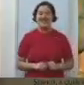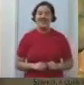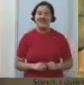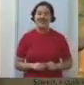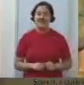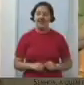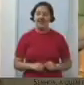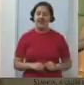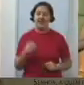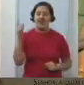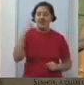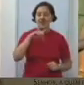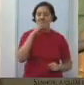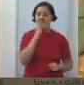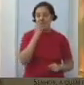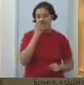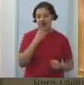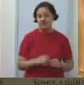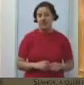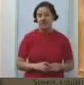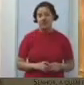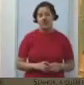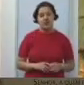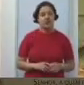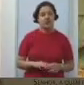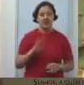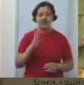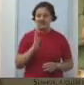O lobo chegou tranquilo. O lobo já tinha know-how.